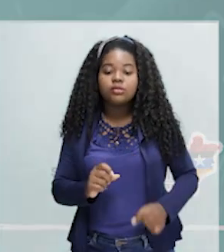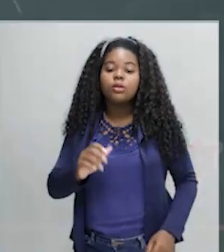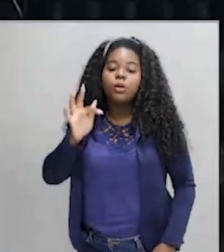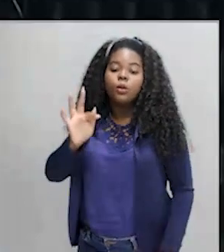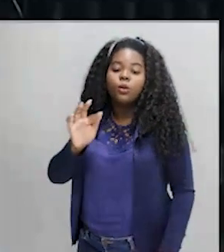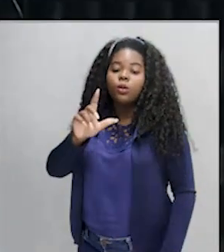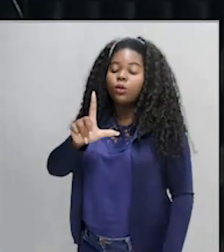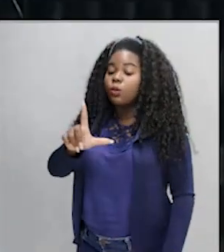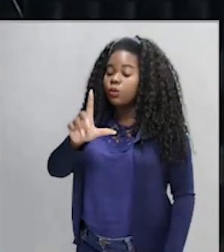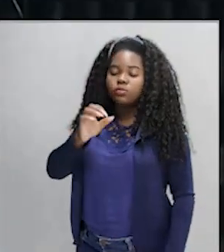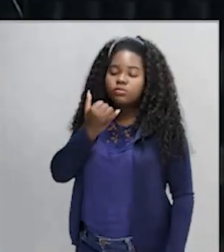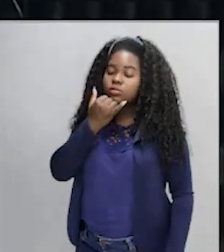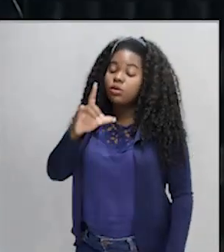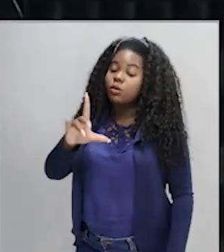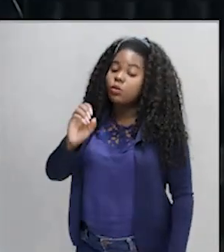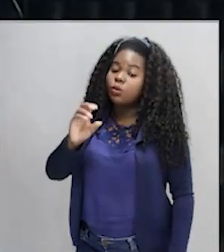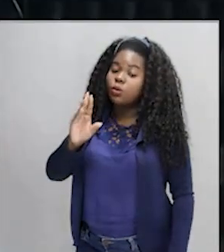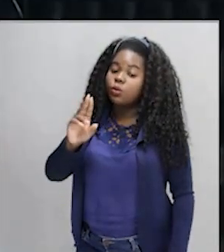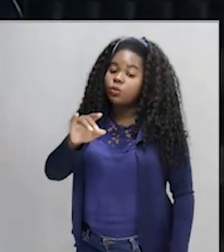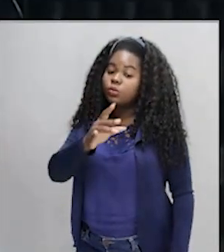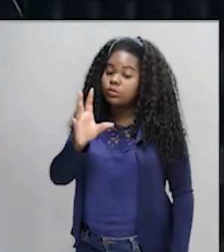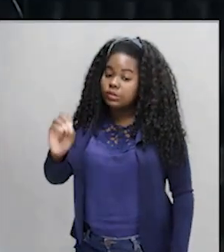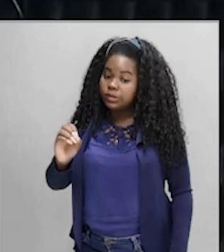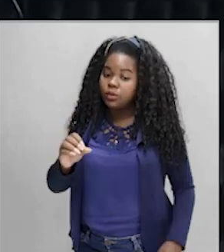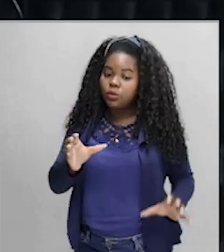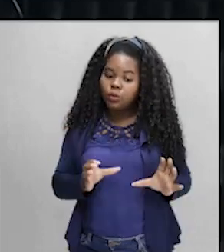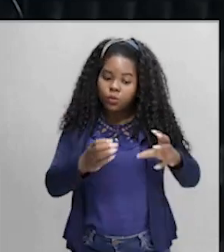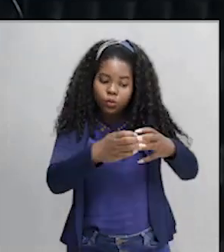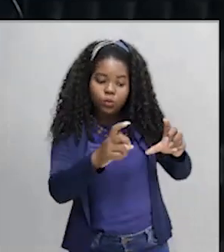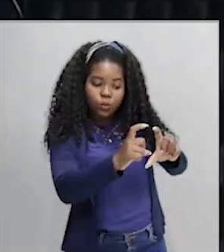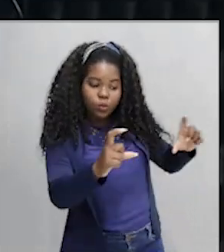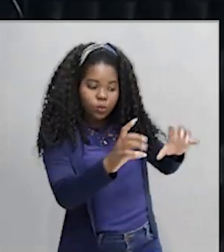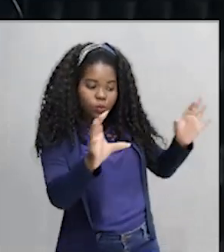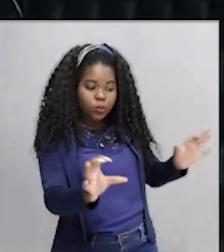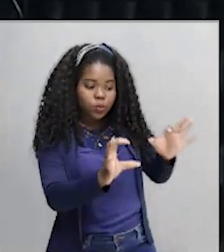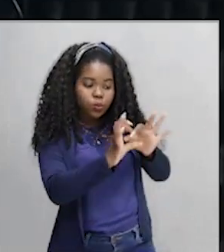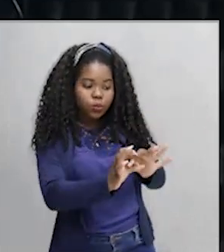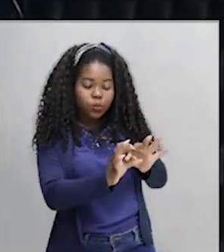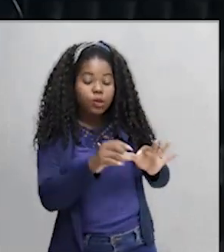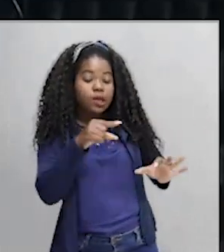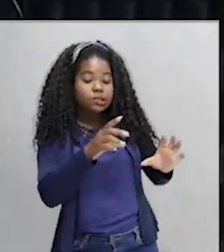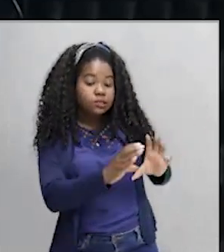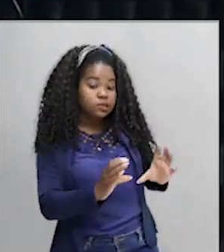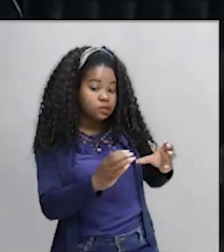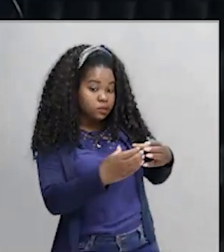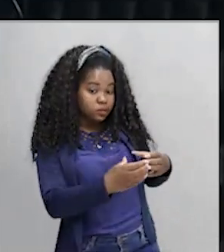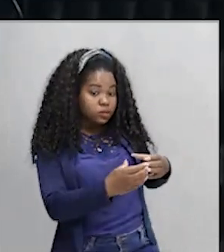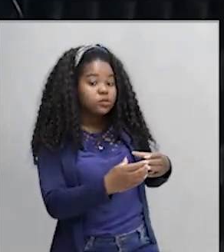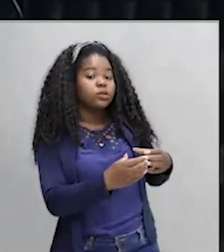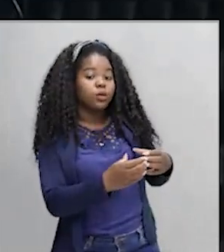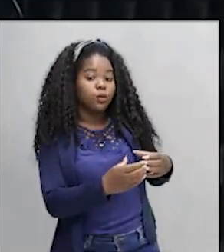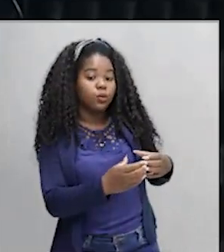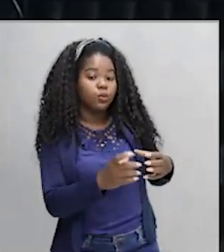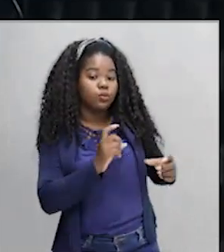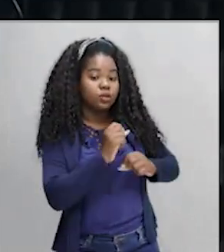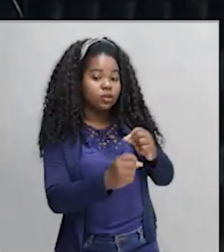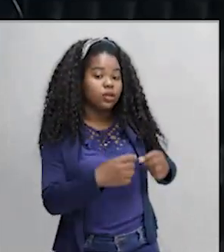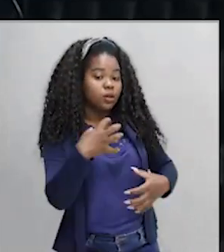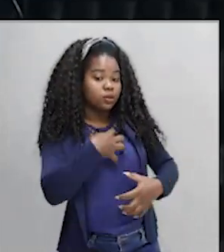analisa grupo de palavras, tá? Um grupo de palavras juntas. Esse grupo de palavras, ele tem